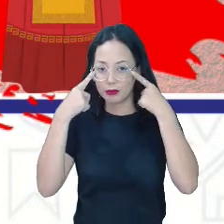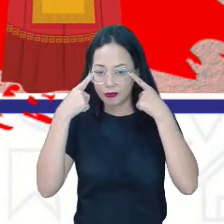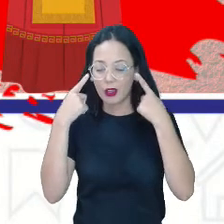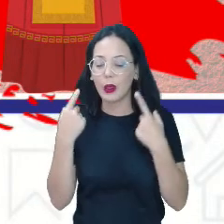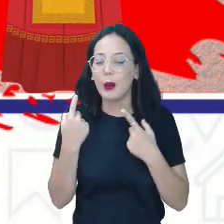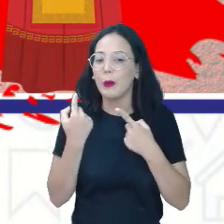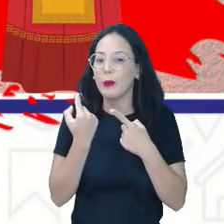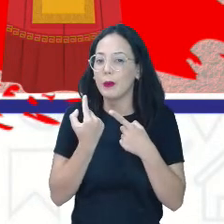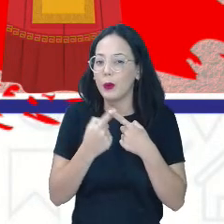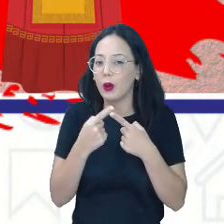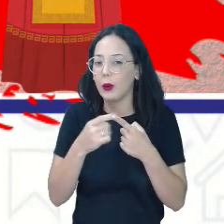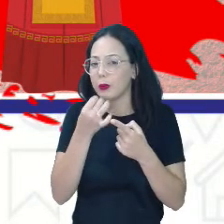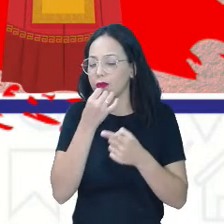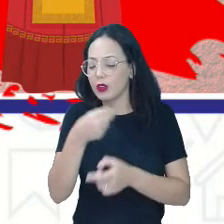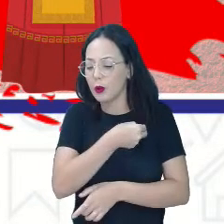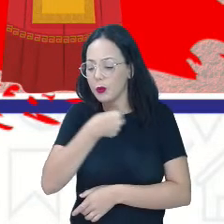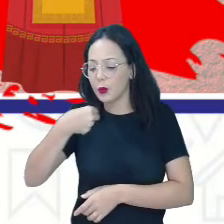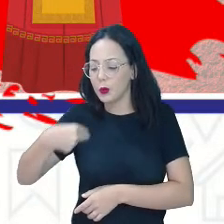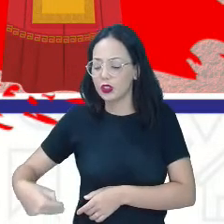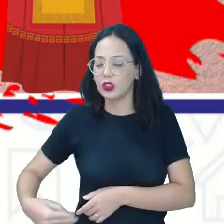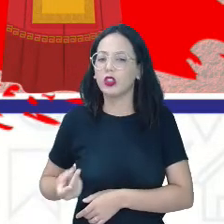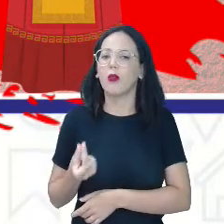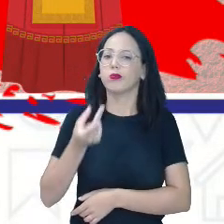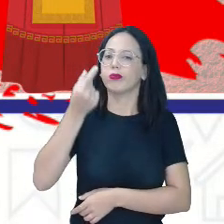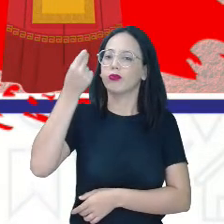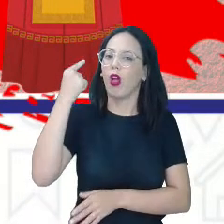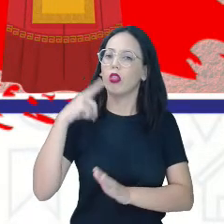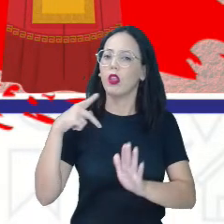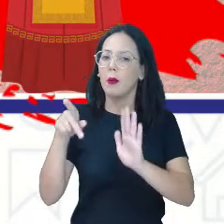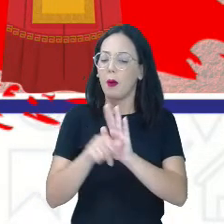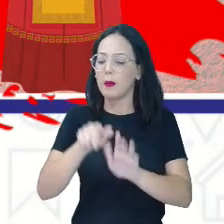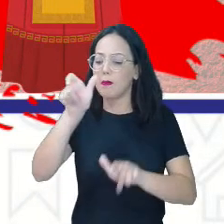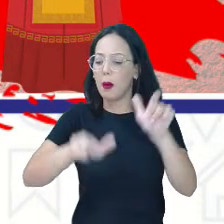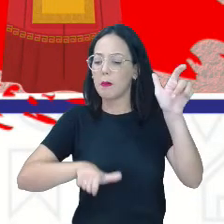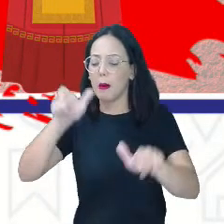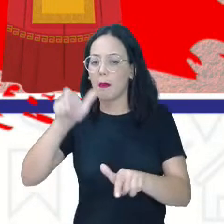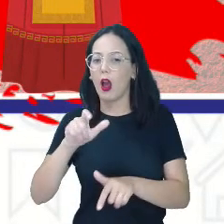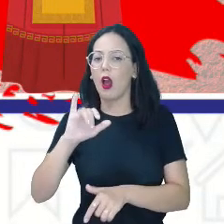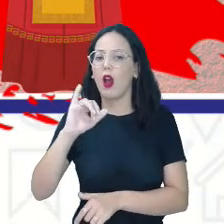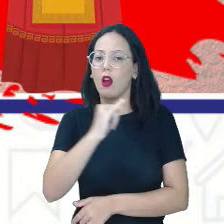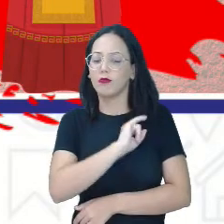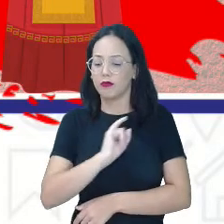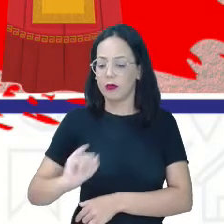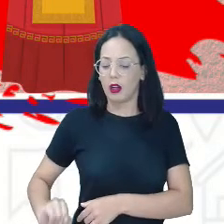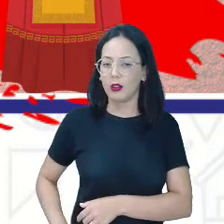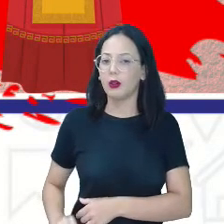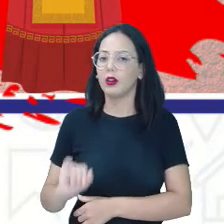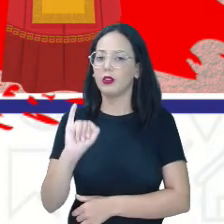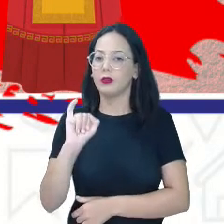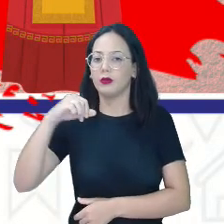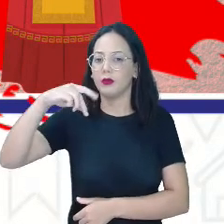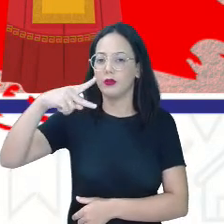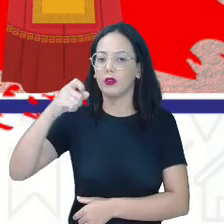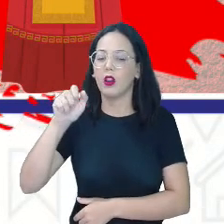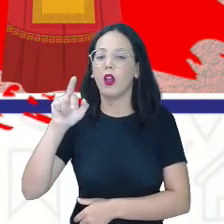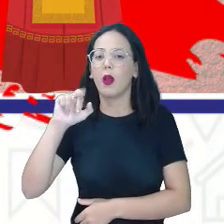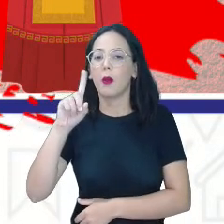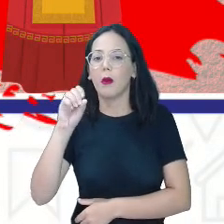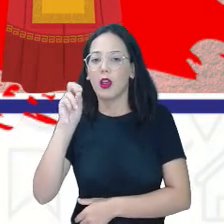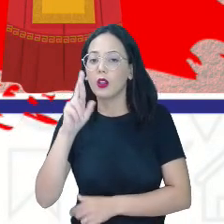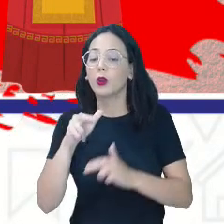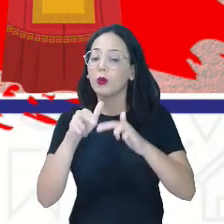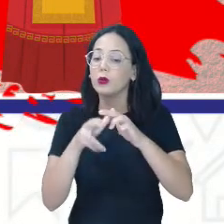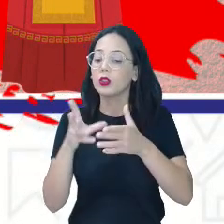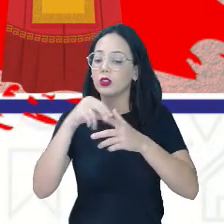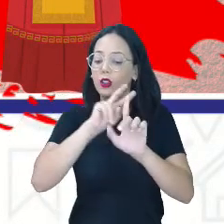porque a China antiga, né, ela tinha os seus imperadores, né, e dentro dessa perspectiva,